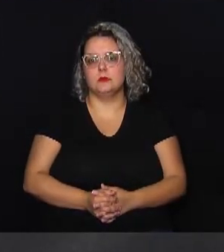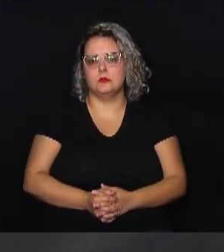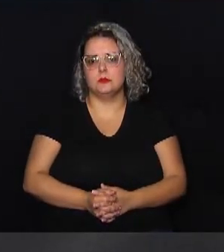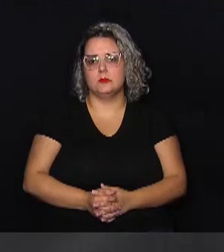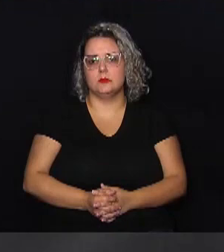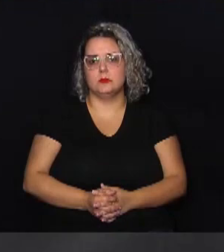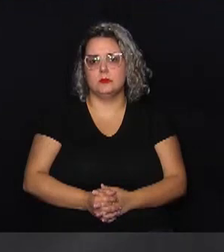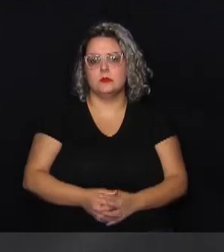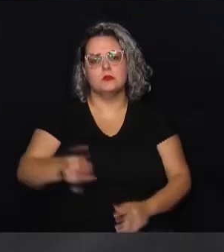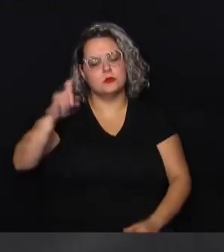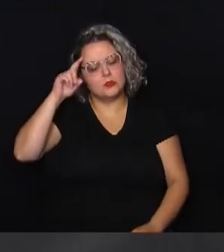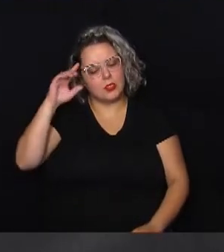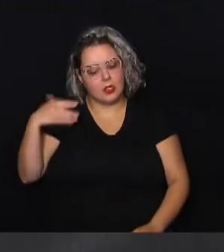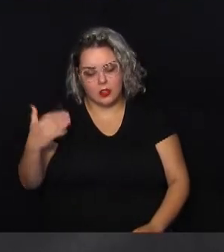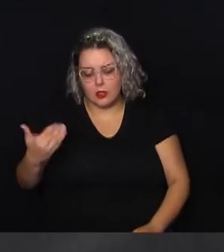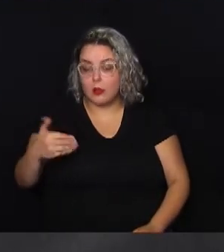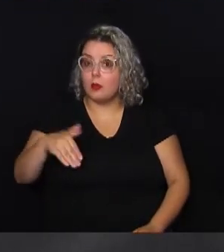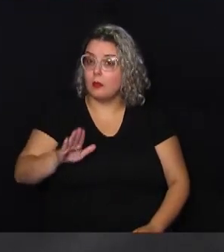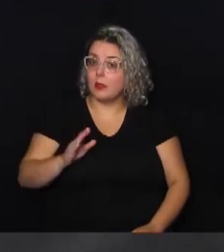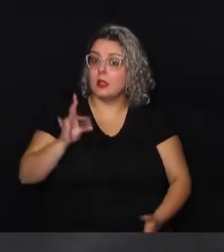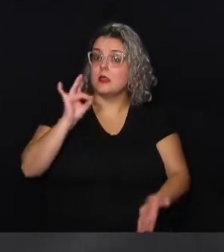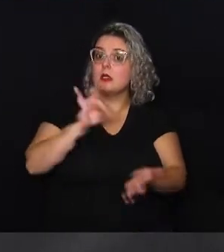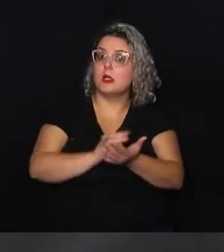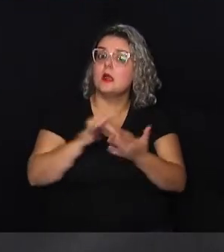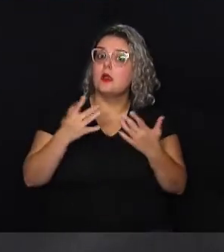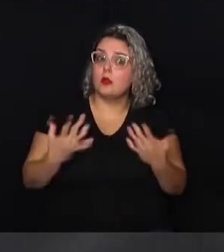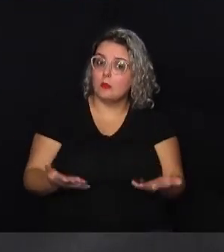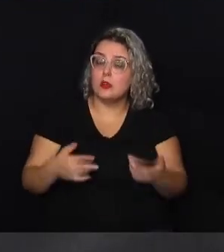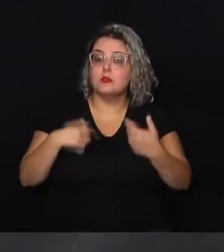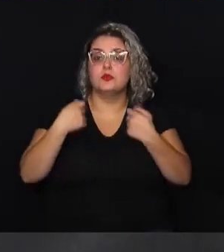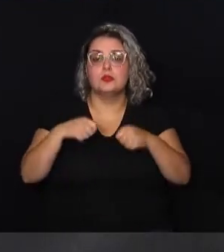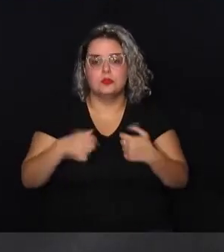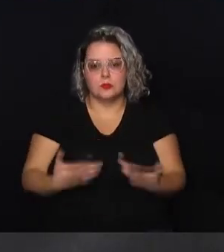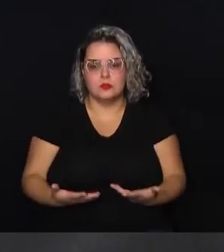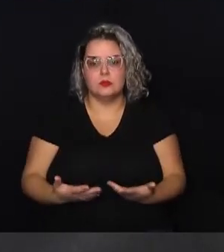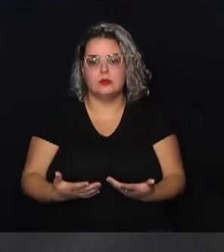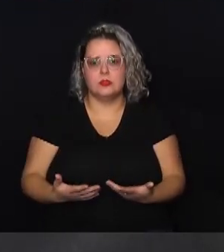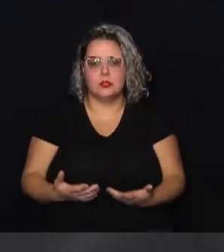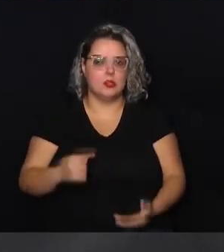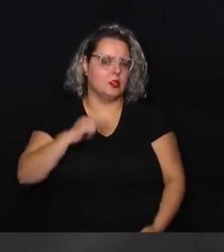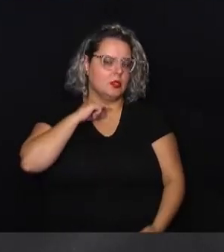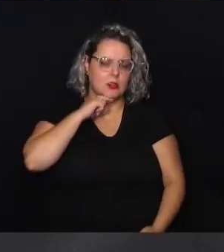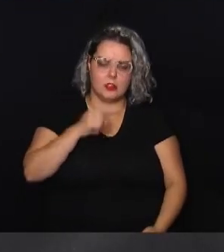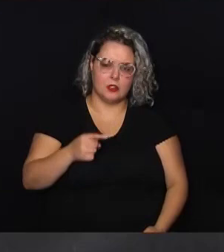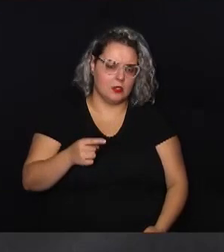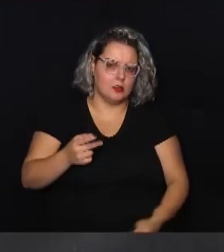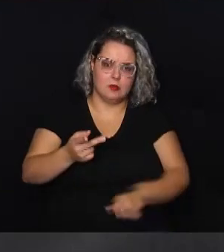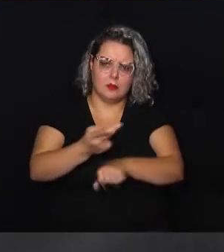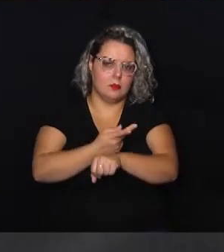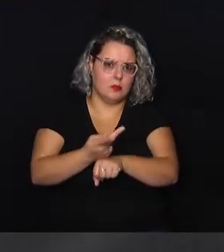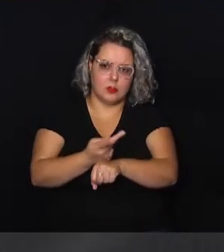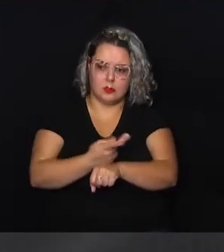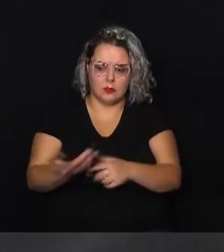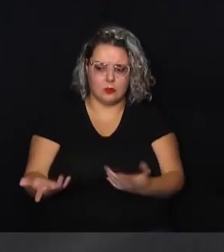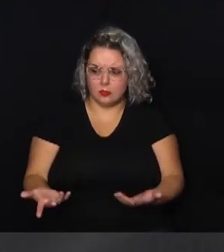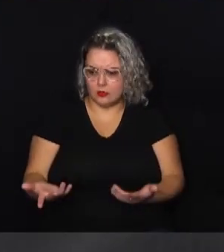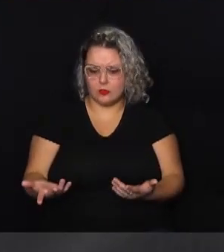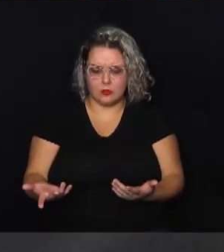cada dia mais realmente necessita, né? Ninguém vai atrás de